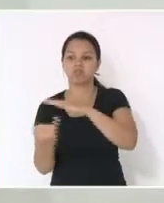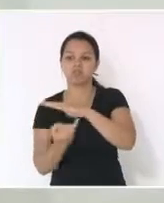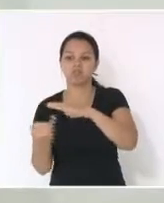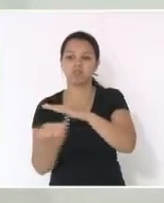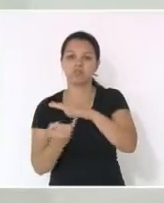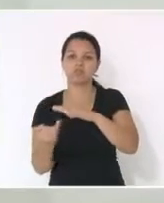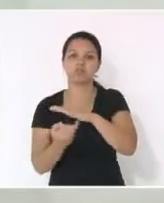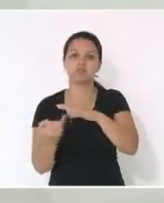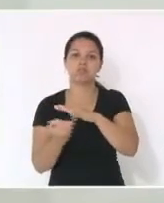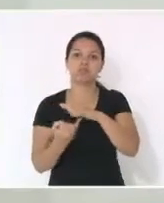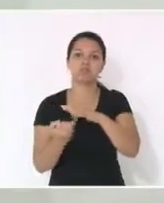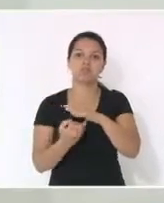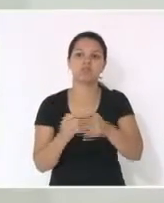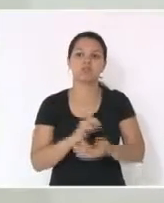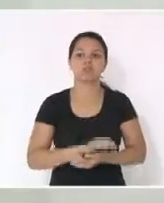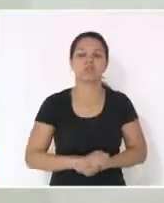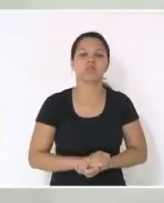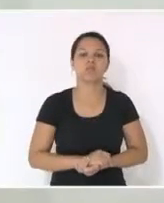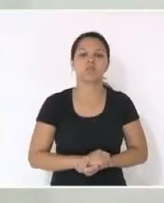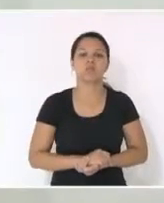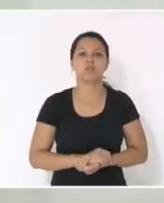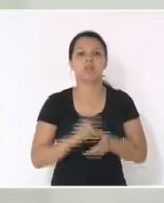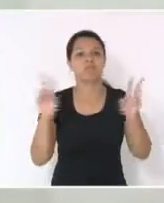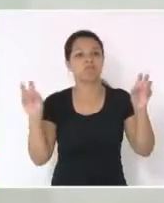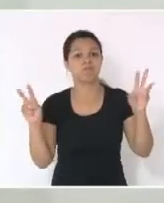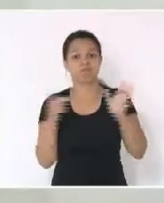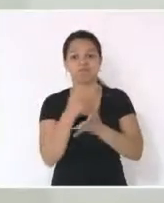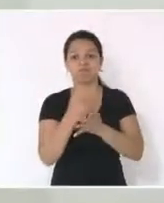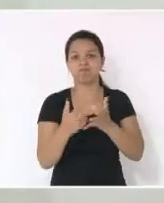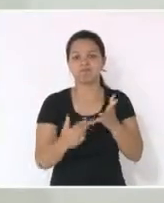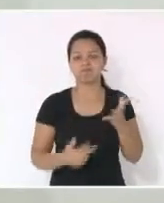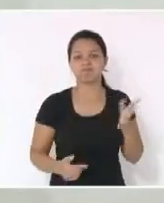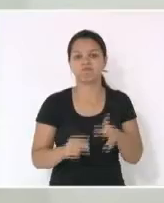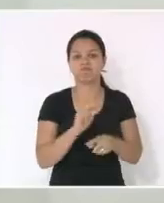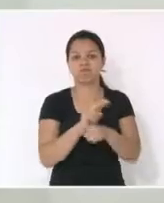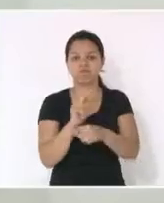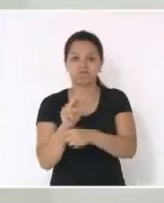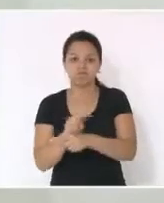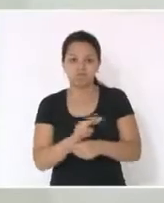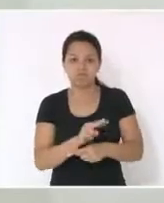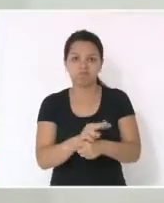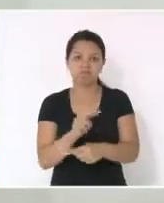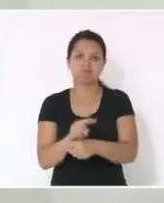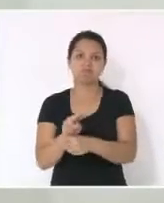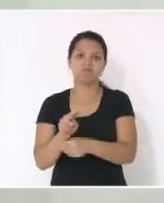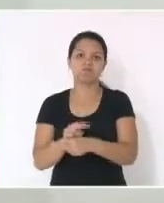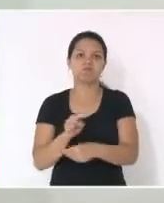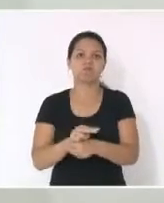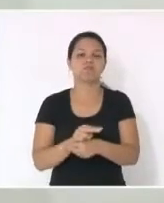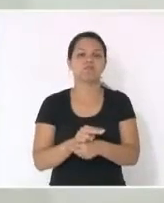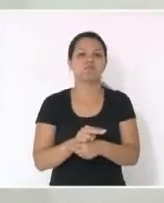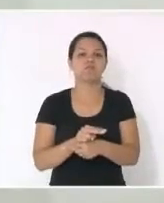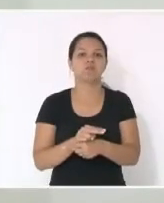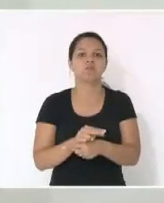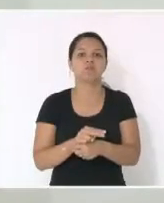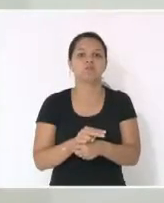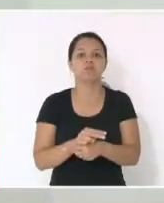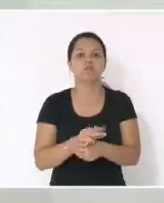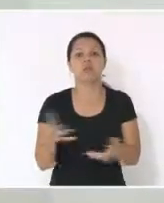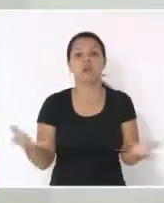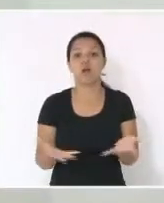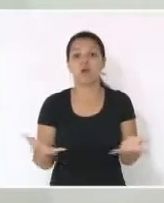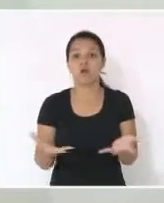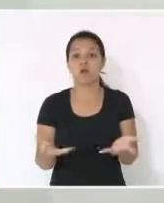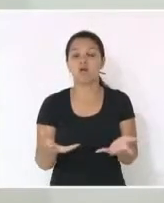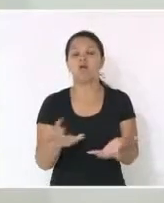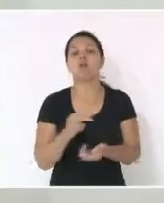de questões que não tenha feito nós temos todo o setor de fiscalização que não funcionou e agora quem tem que pagar a conta